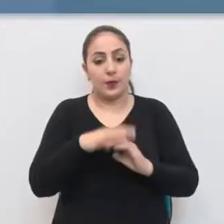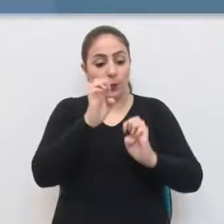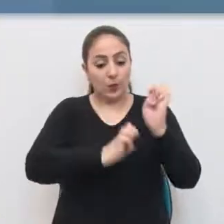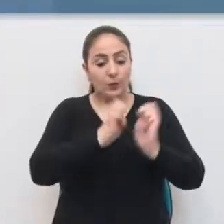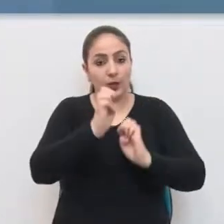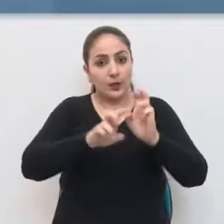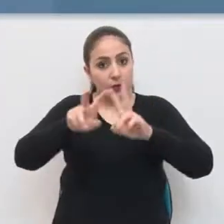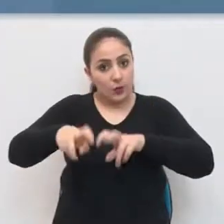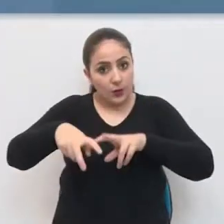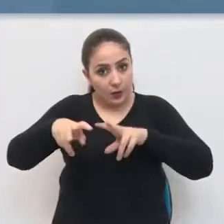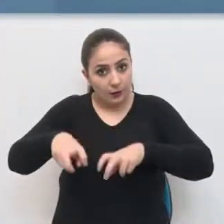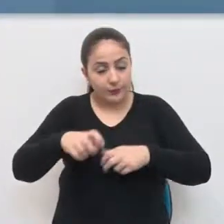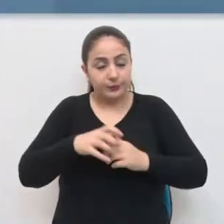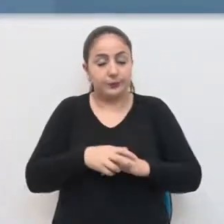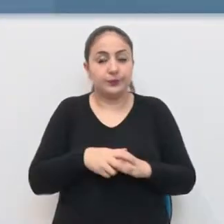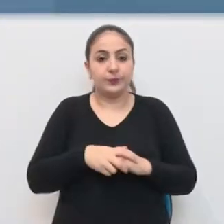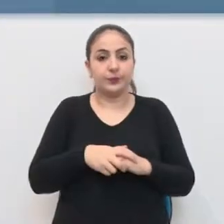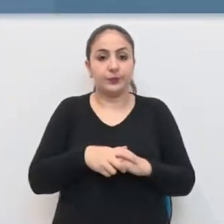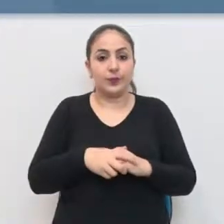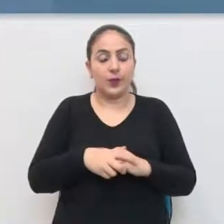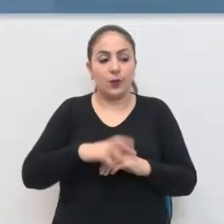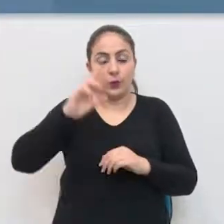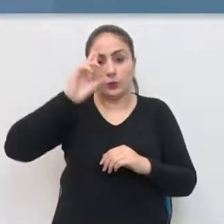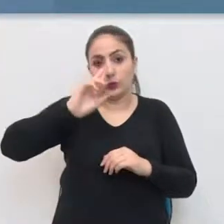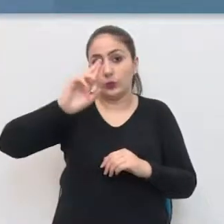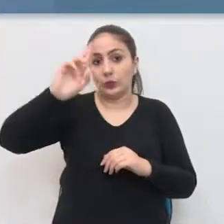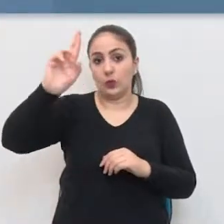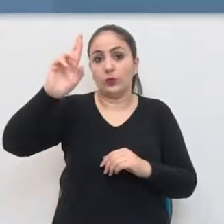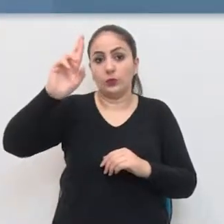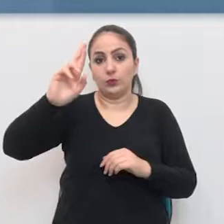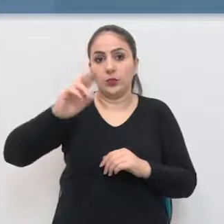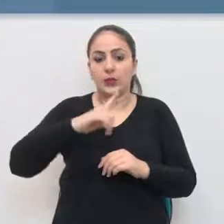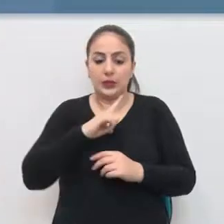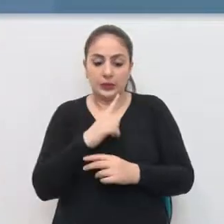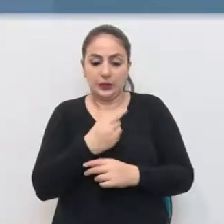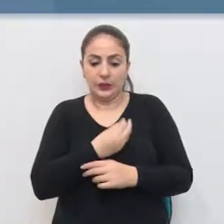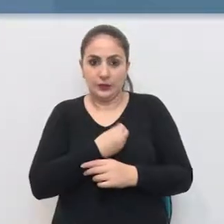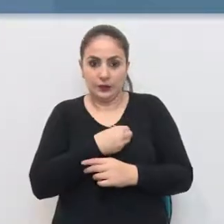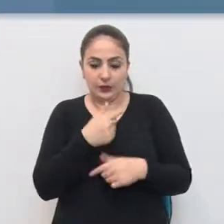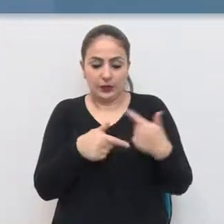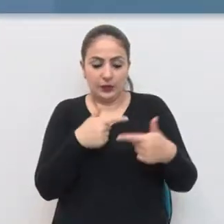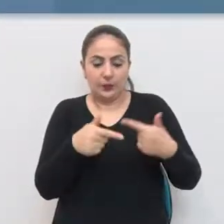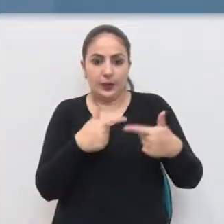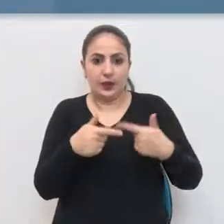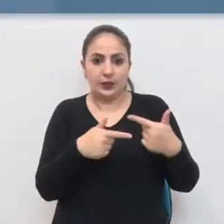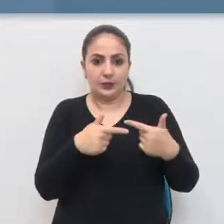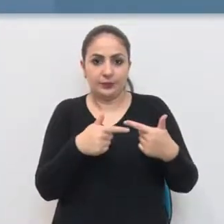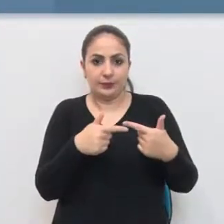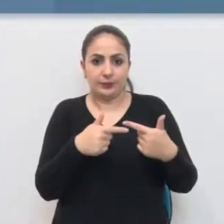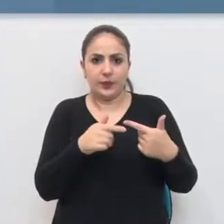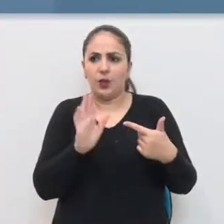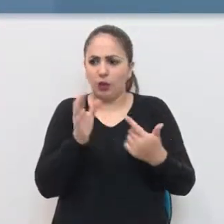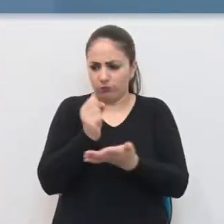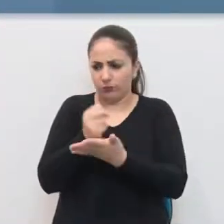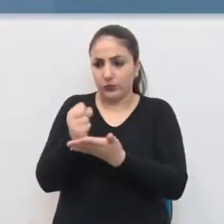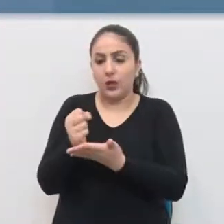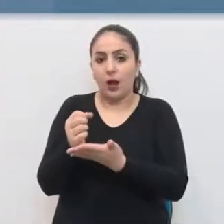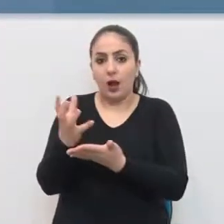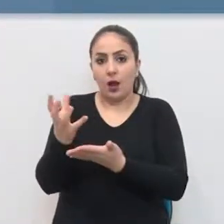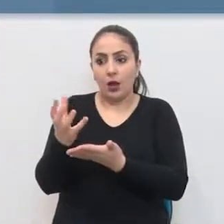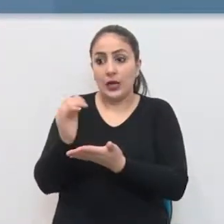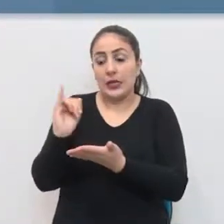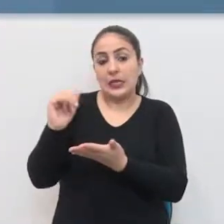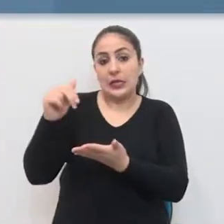Numa empresa rural, numa propriedade rural, o proprietário que emprega, né, o seu trabalhador já recolhe